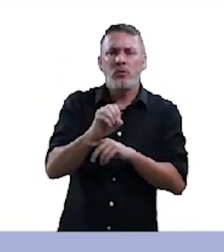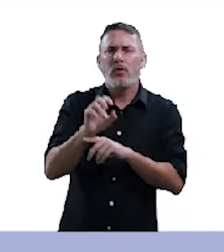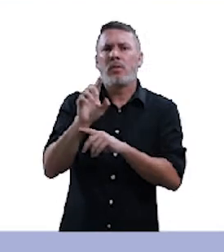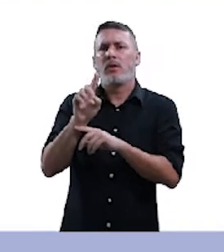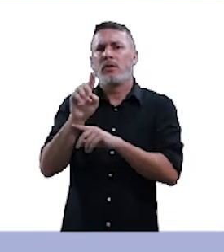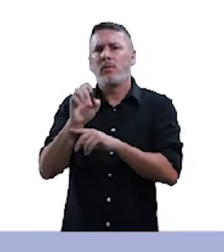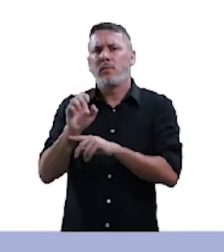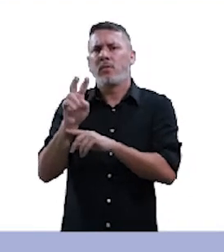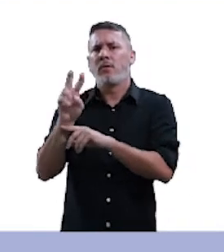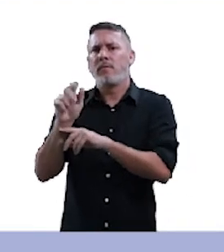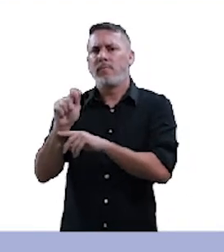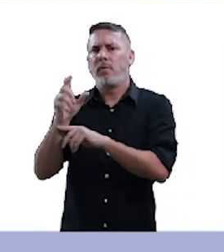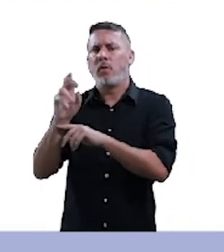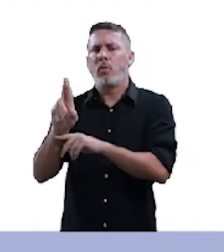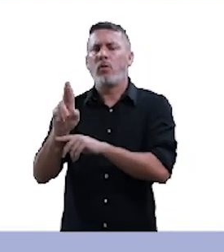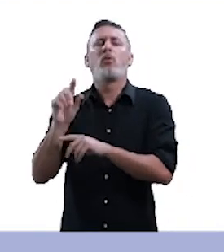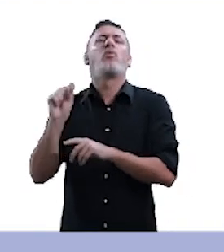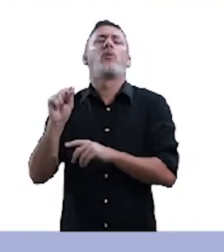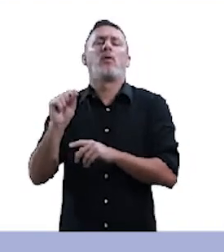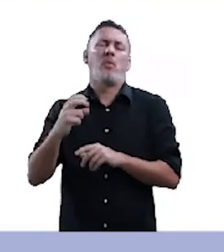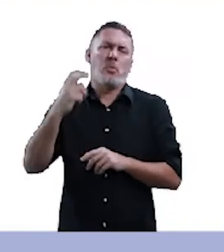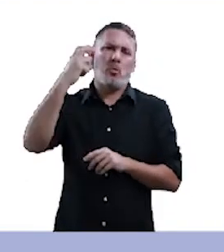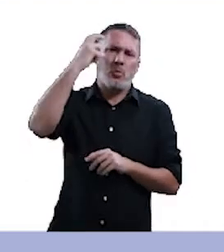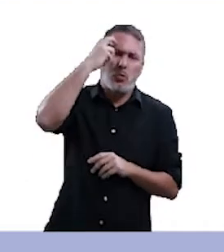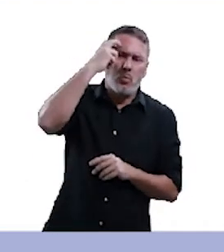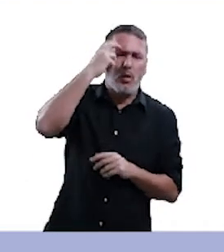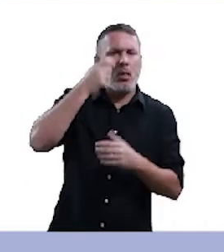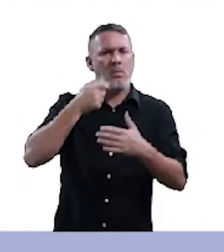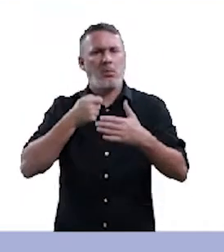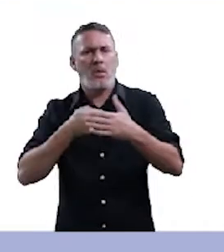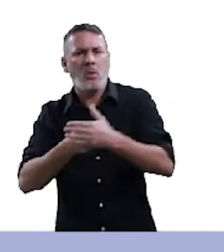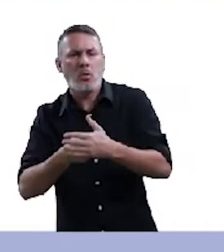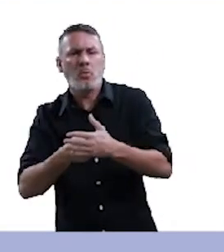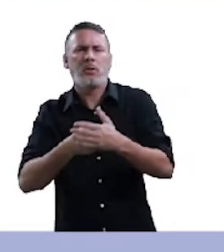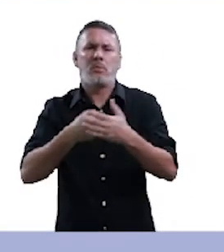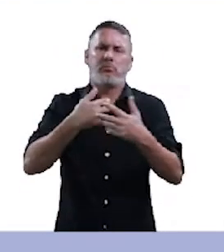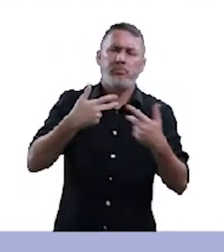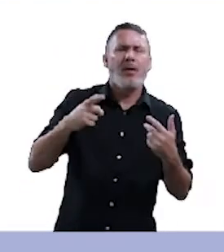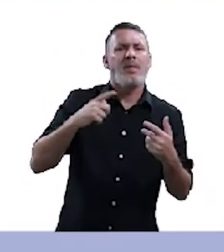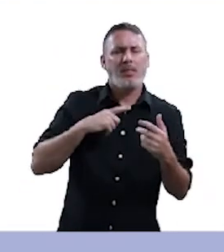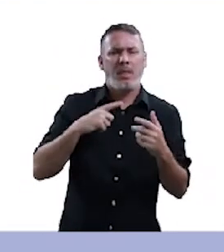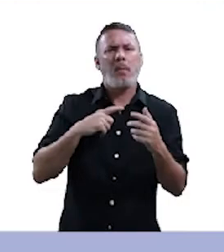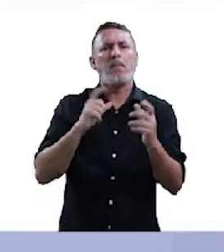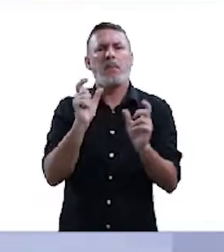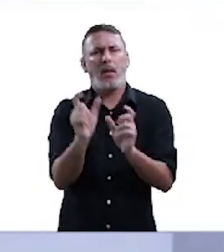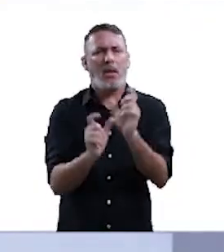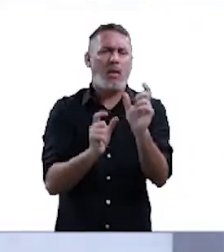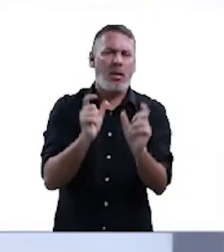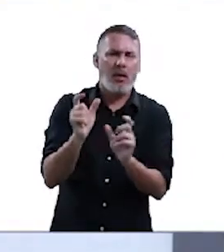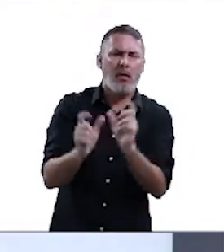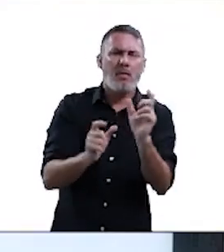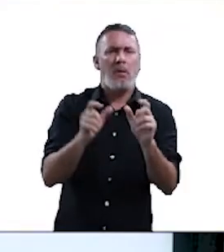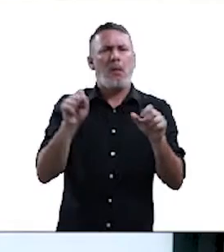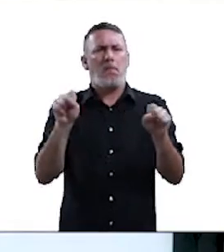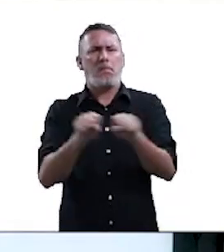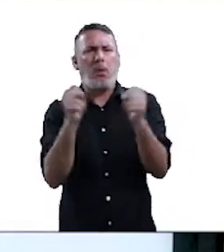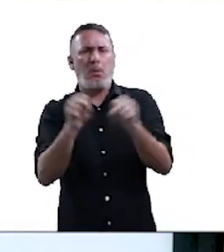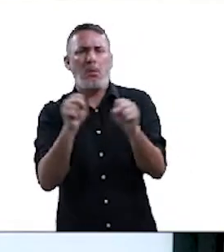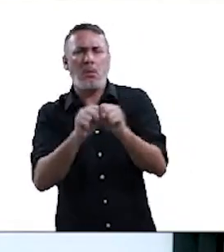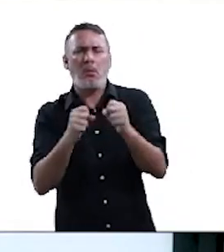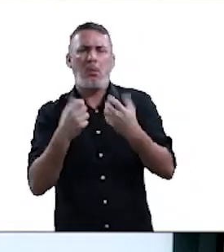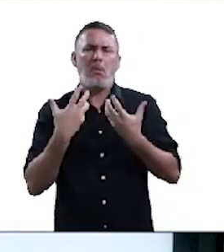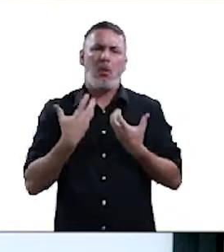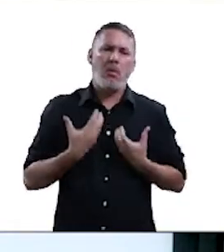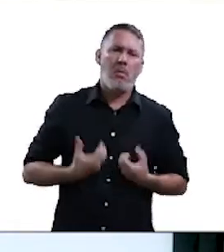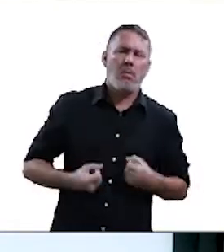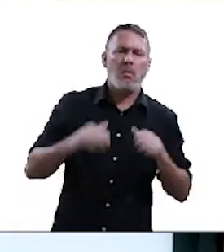aula, que é o cultural, degradante, denunciado. Não somente essas palavras, nós temos outras. Desconstruir, desestimula,